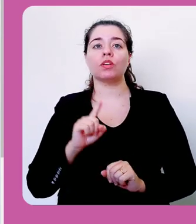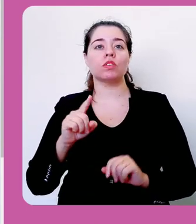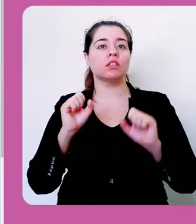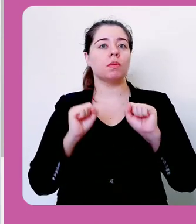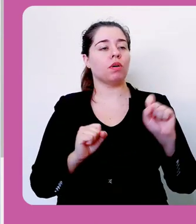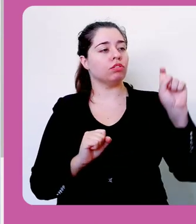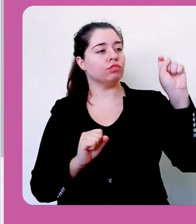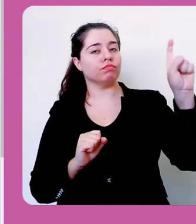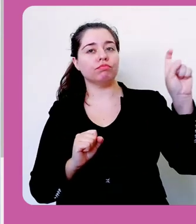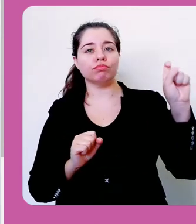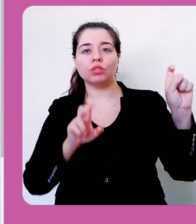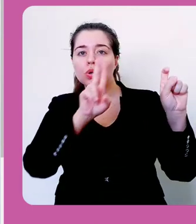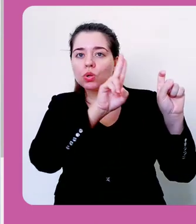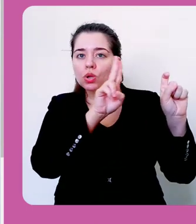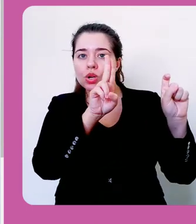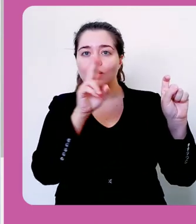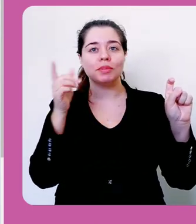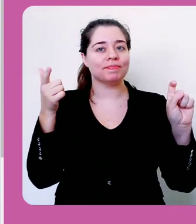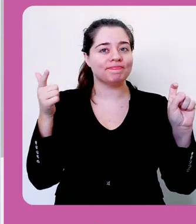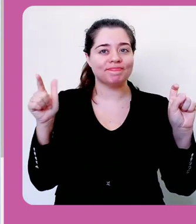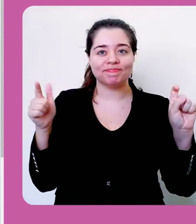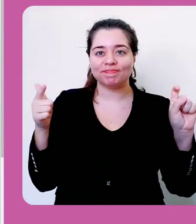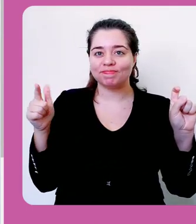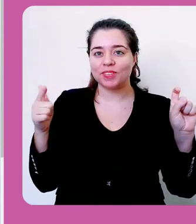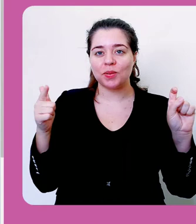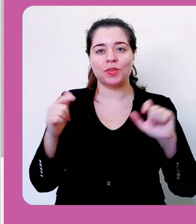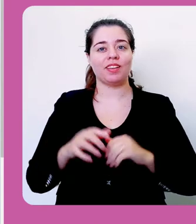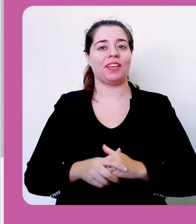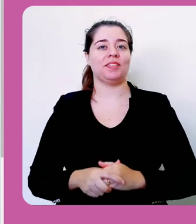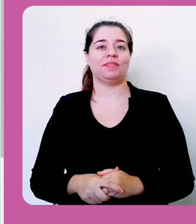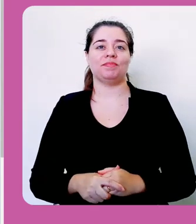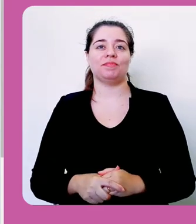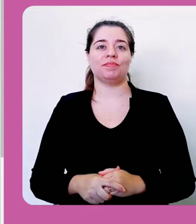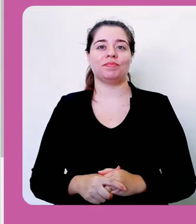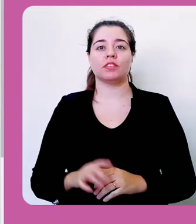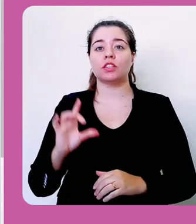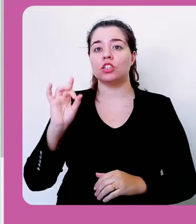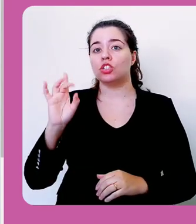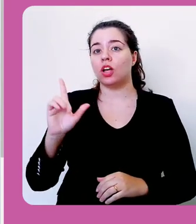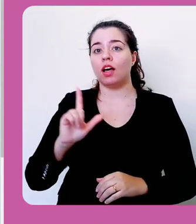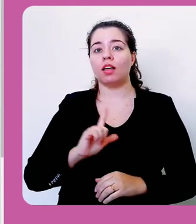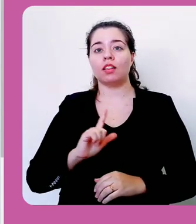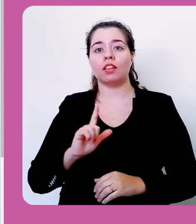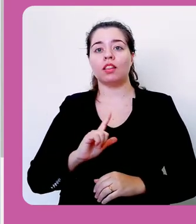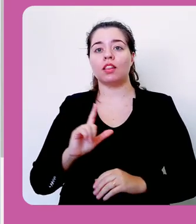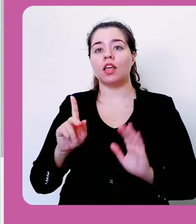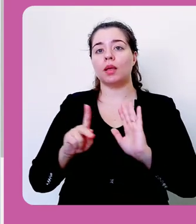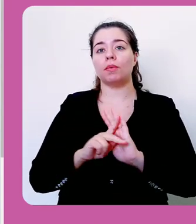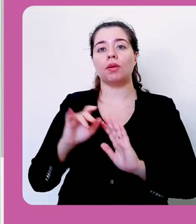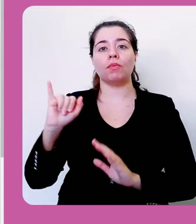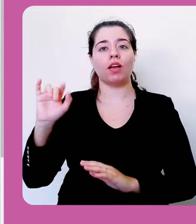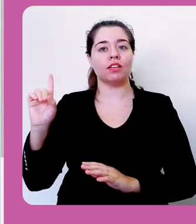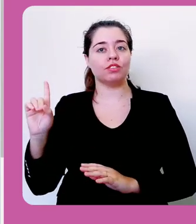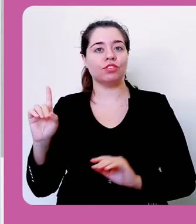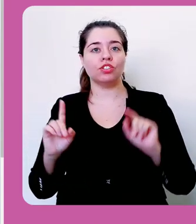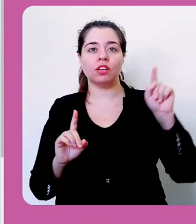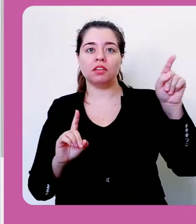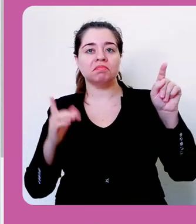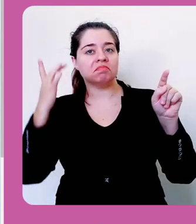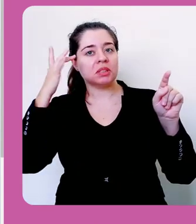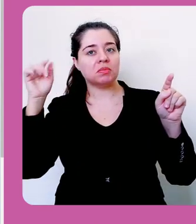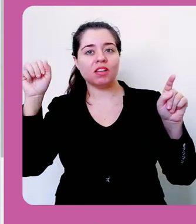só vai aparecer o nome do um ID aqui qualquer, que a gente não sabe. E aqui você vai dar as